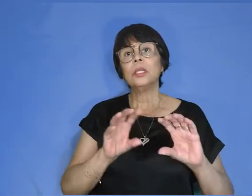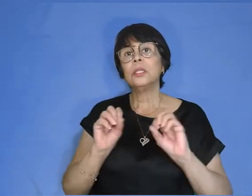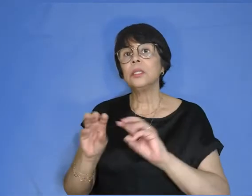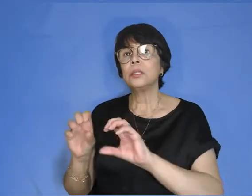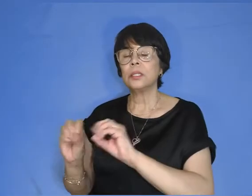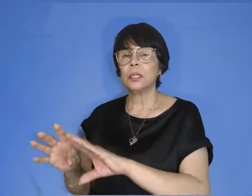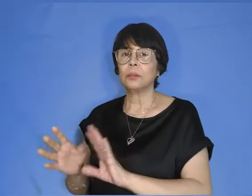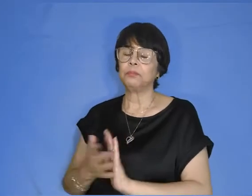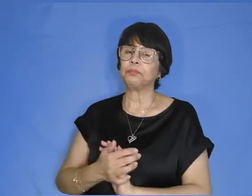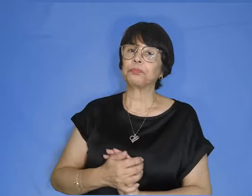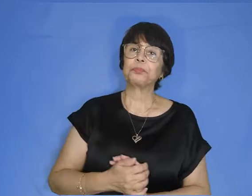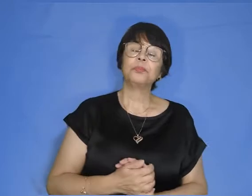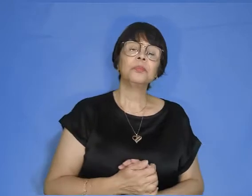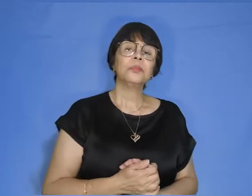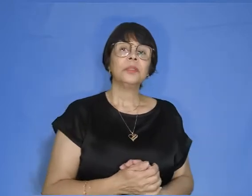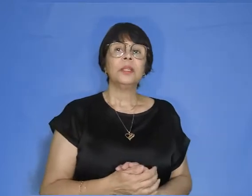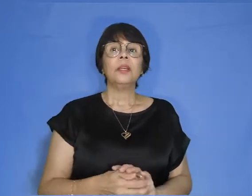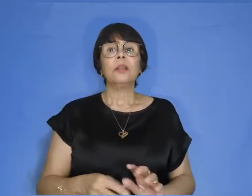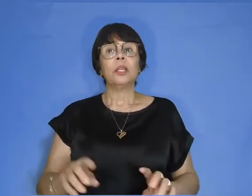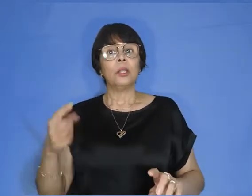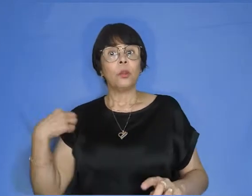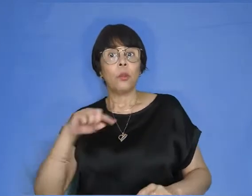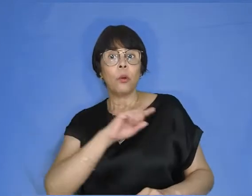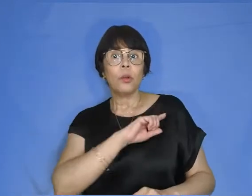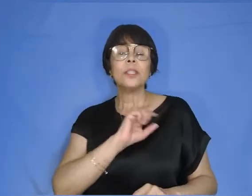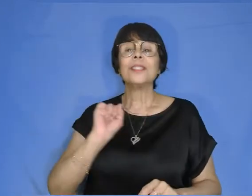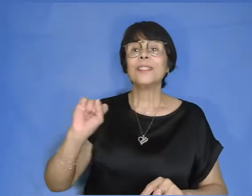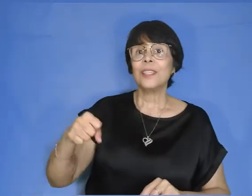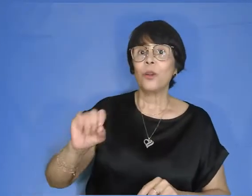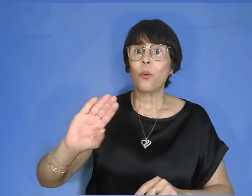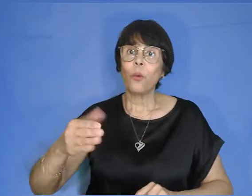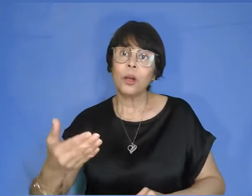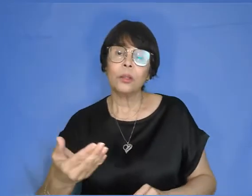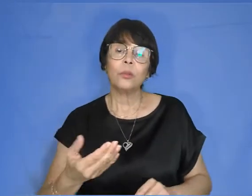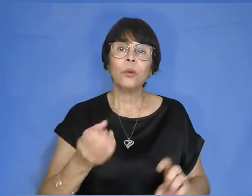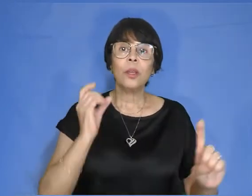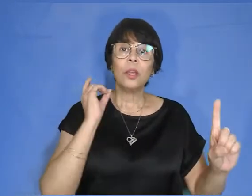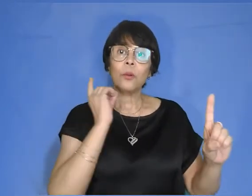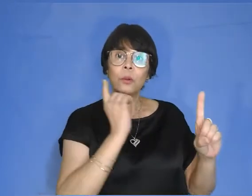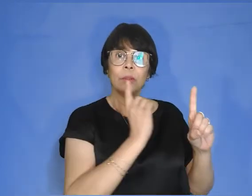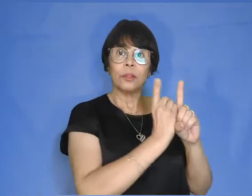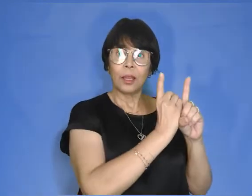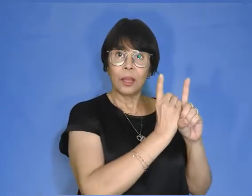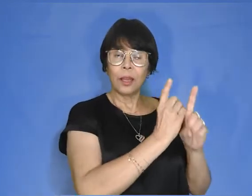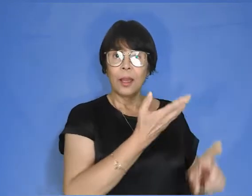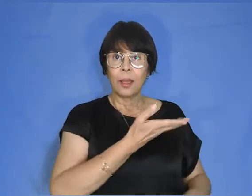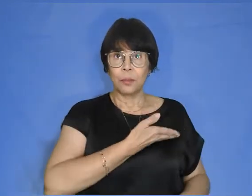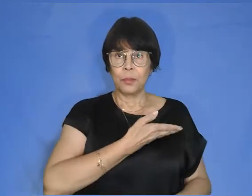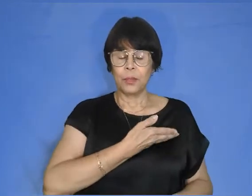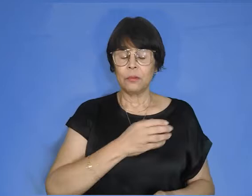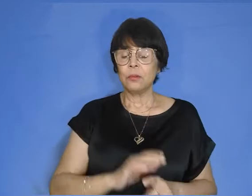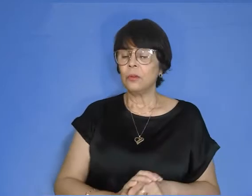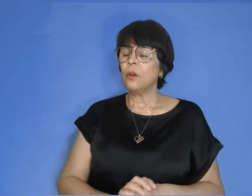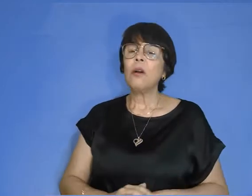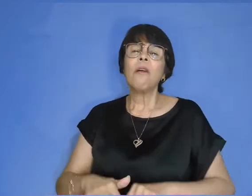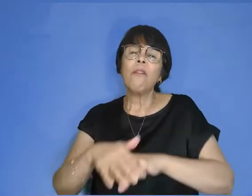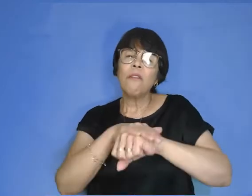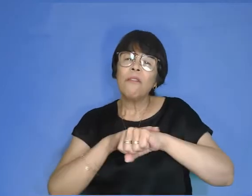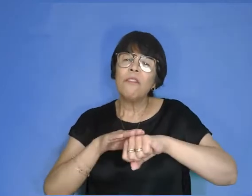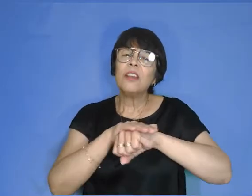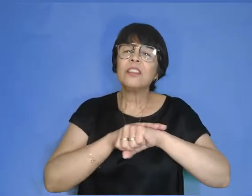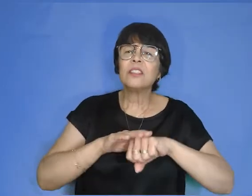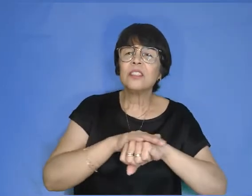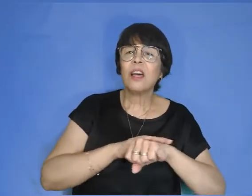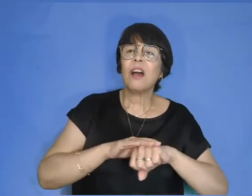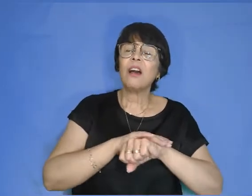ele fala, falando entre vós com salmos, entoando e louvando de coração ao Senhor, com hinos